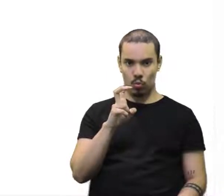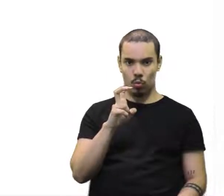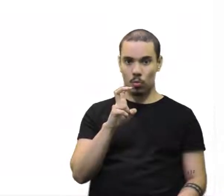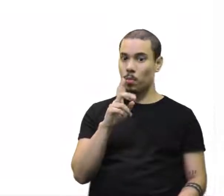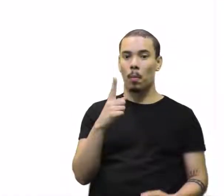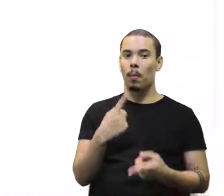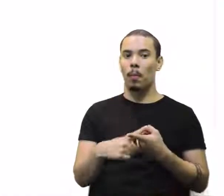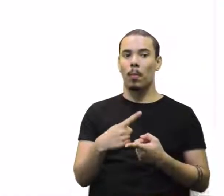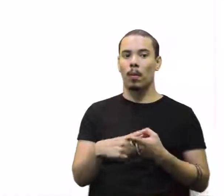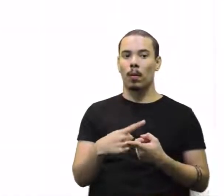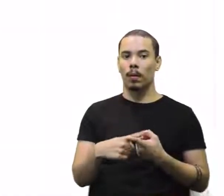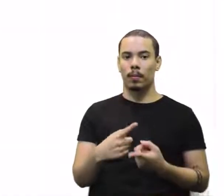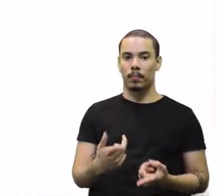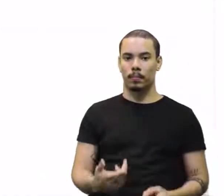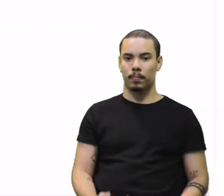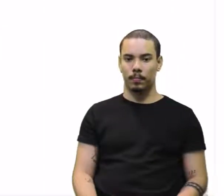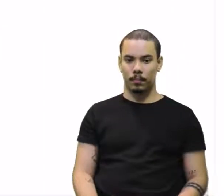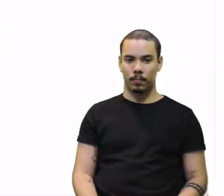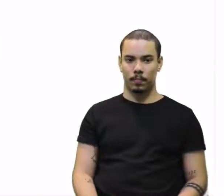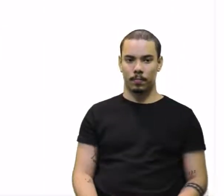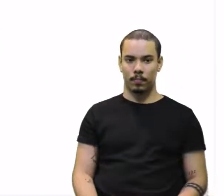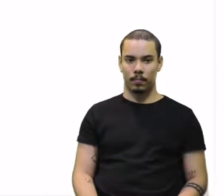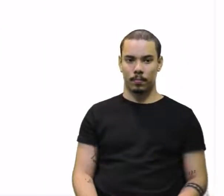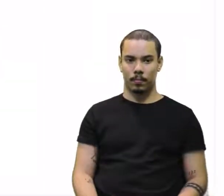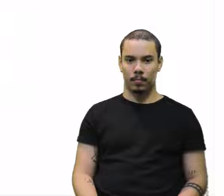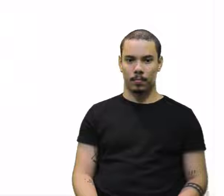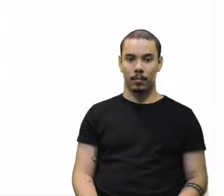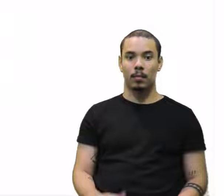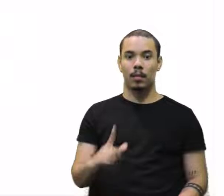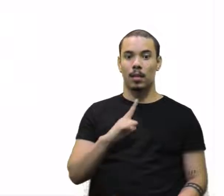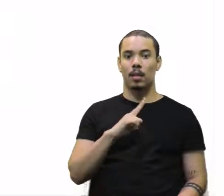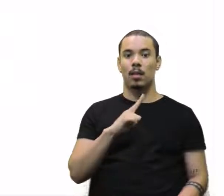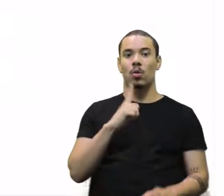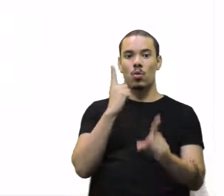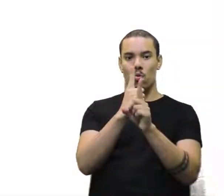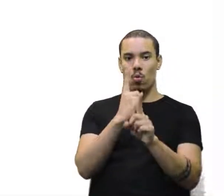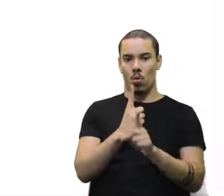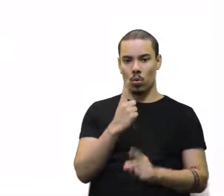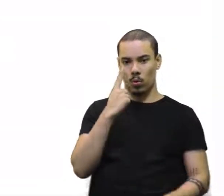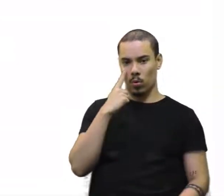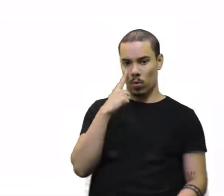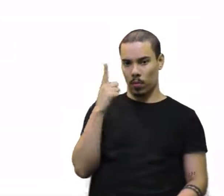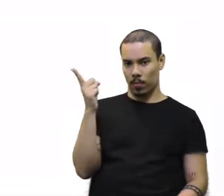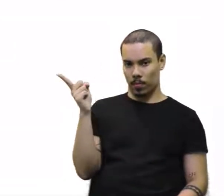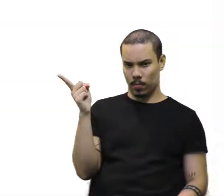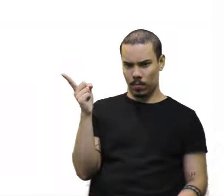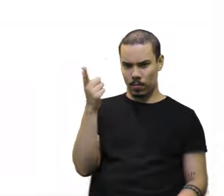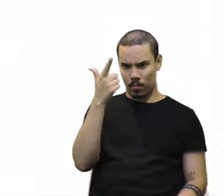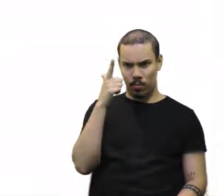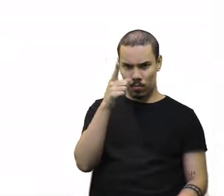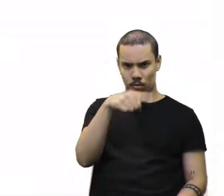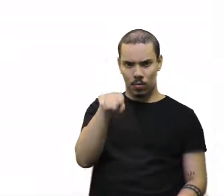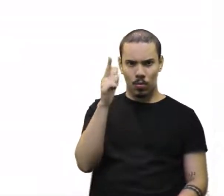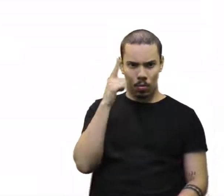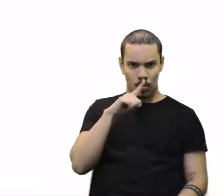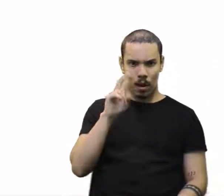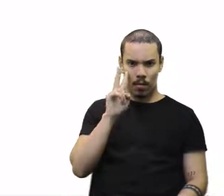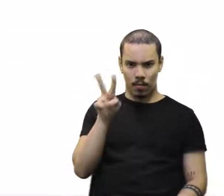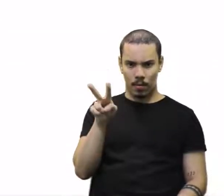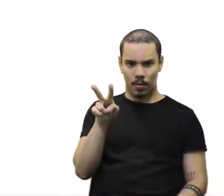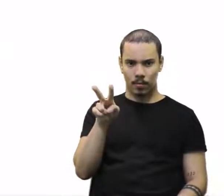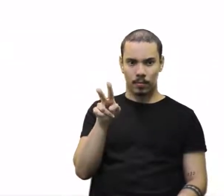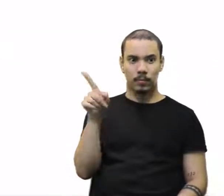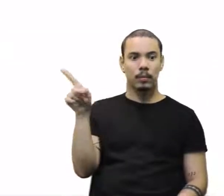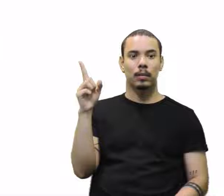quê? Porque eu vou ter eles nesses encontros aqui, ó. Vocês conseguem observar?